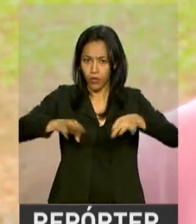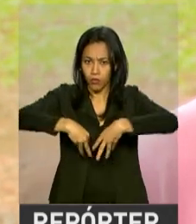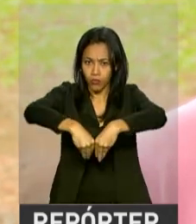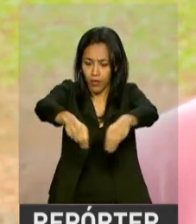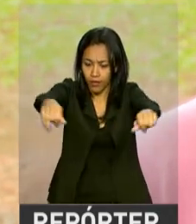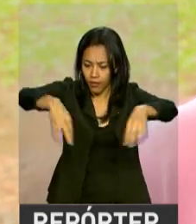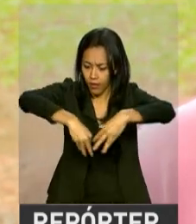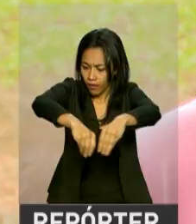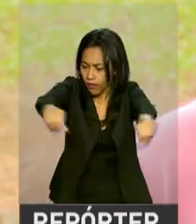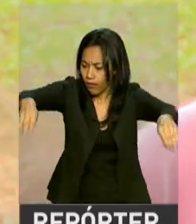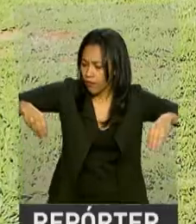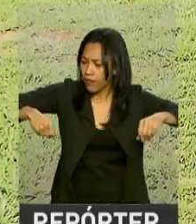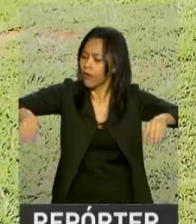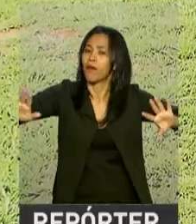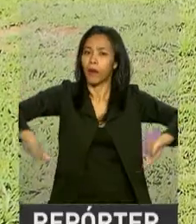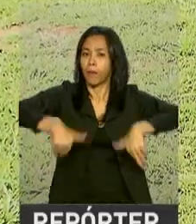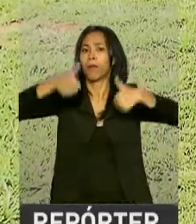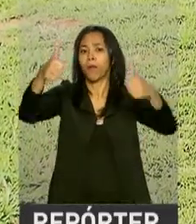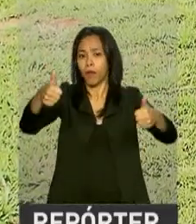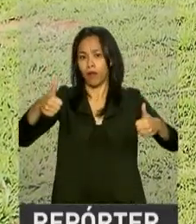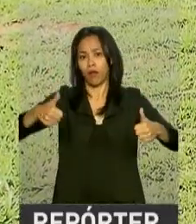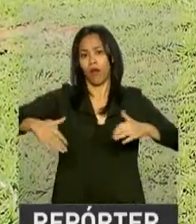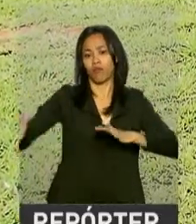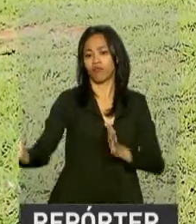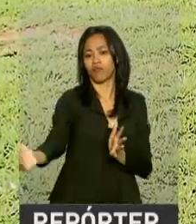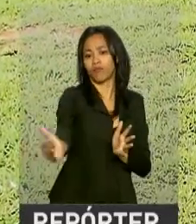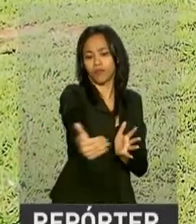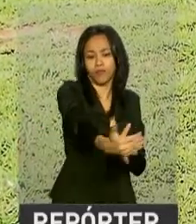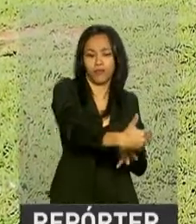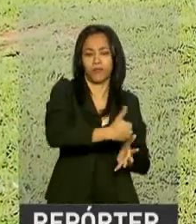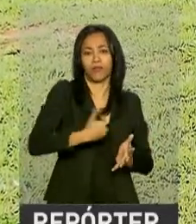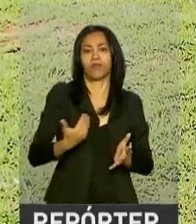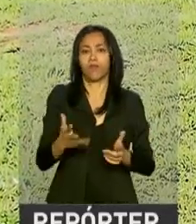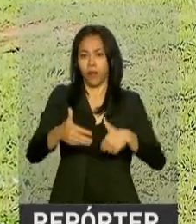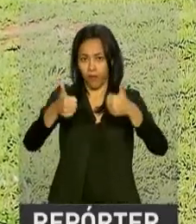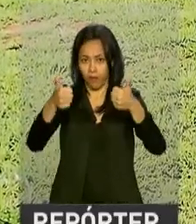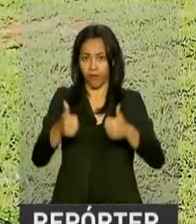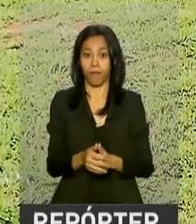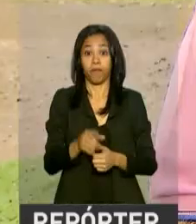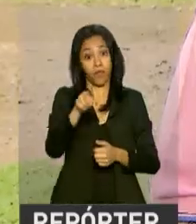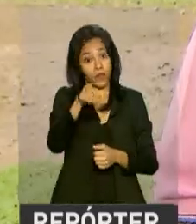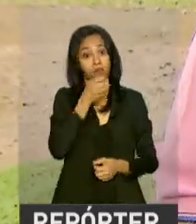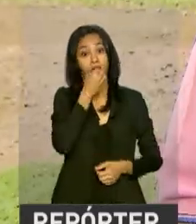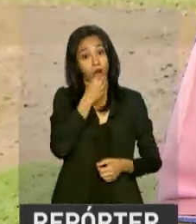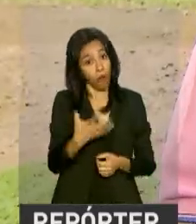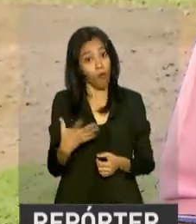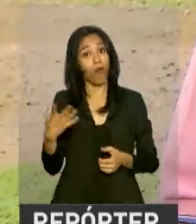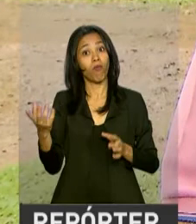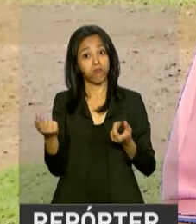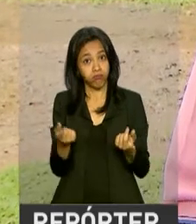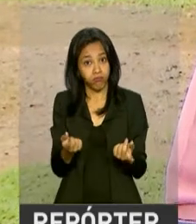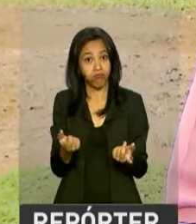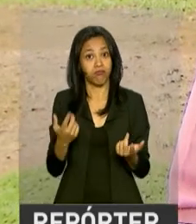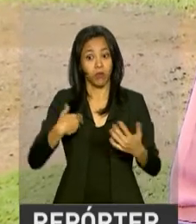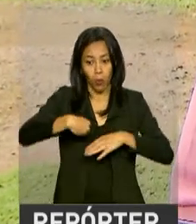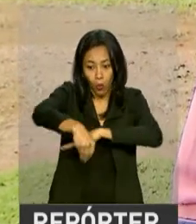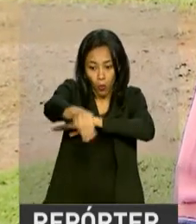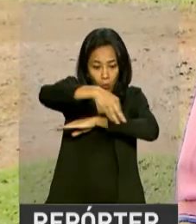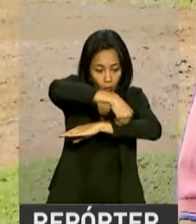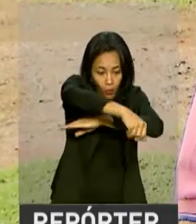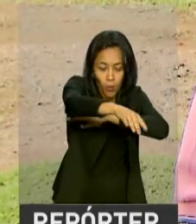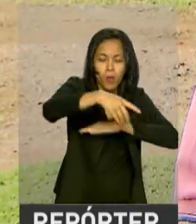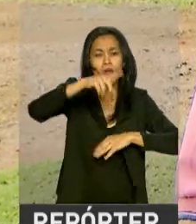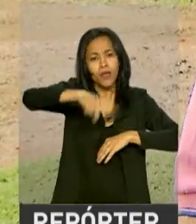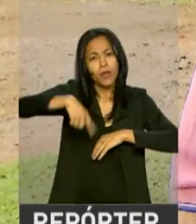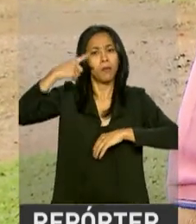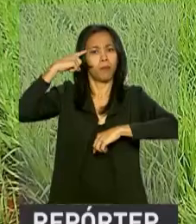sempre uma produção melhor seu neuro garante que por enquanto o negócio está bom e as expectativas são positivas para